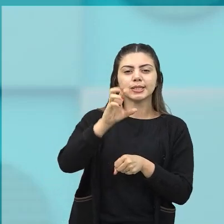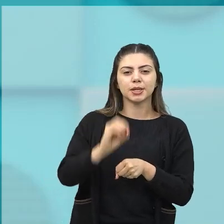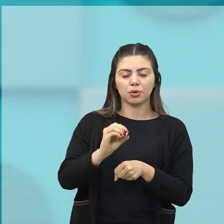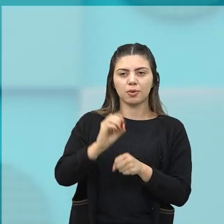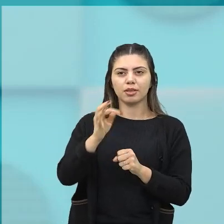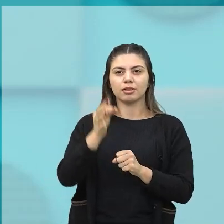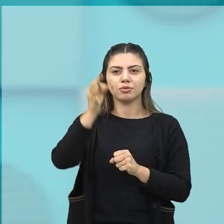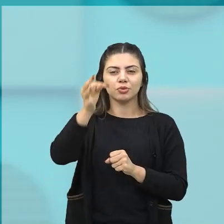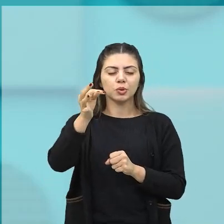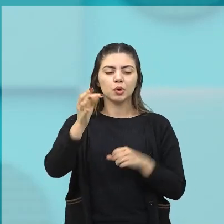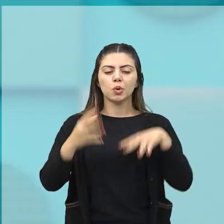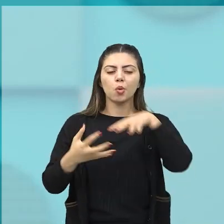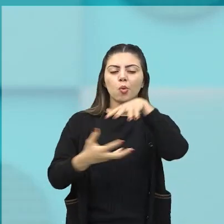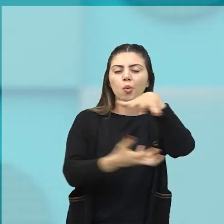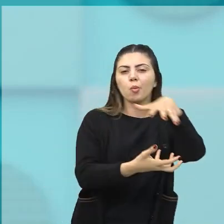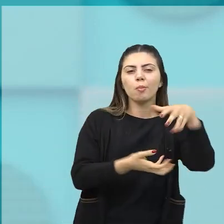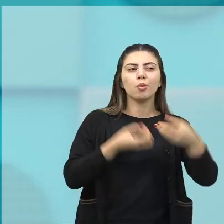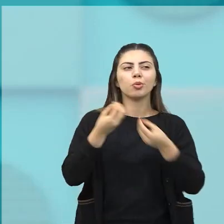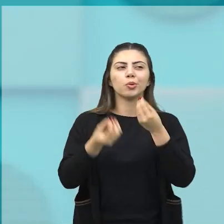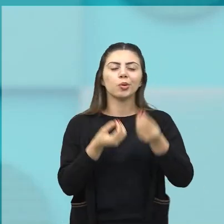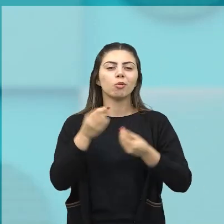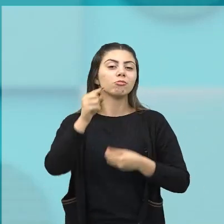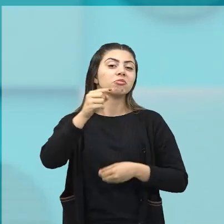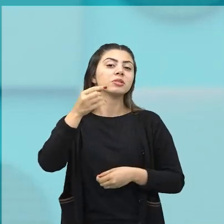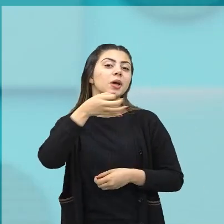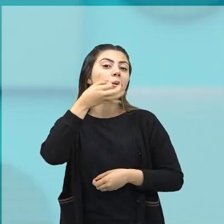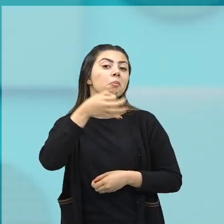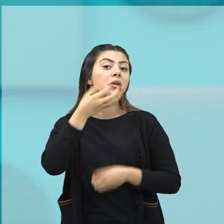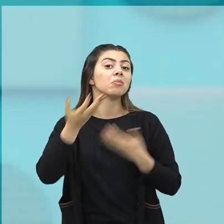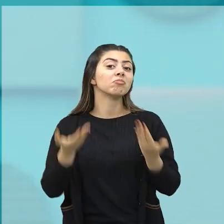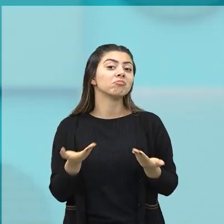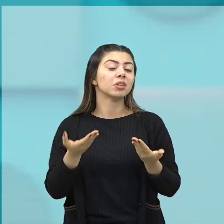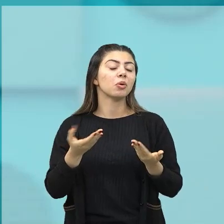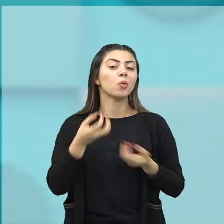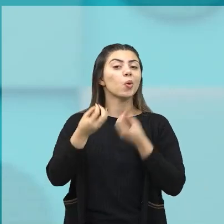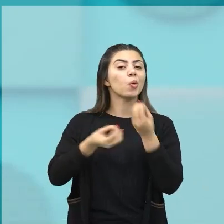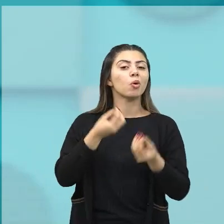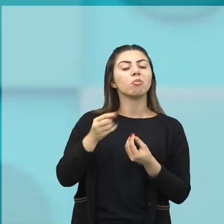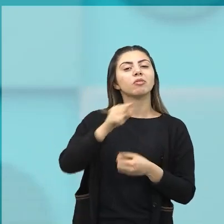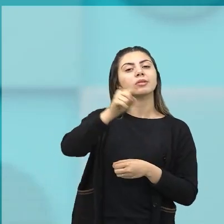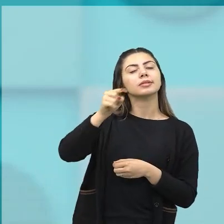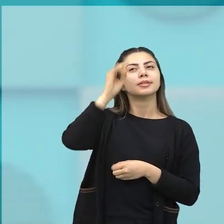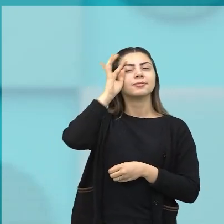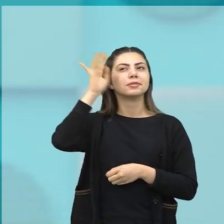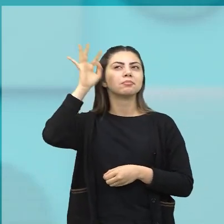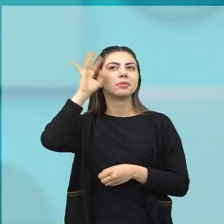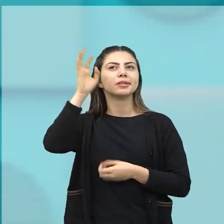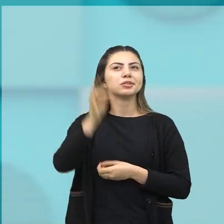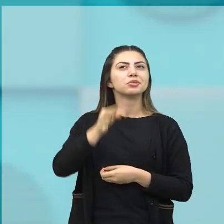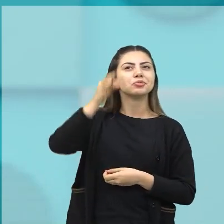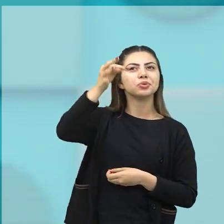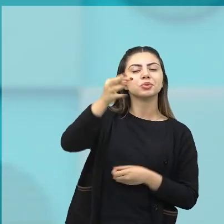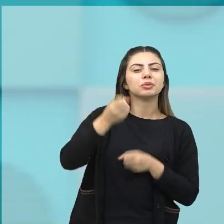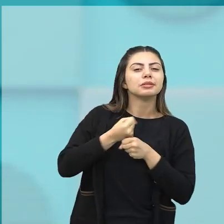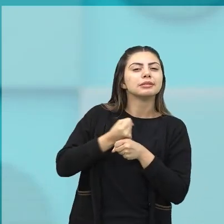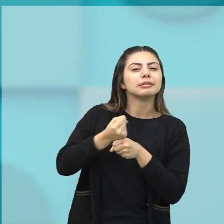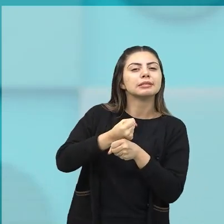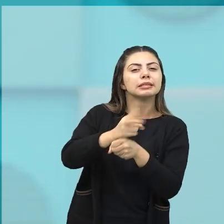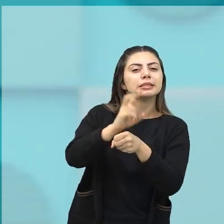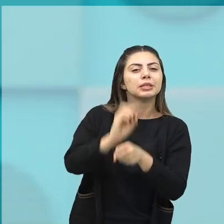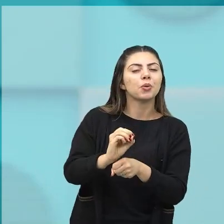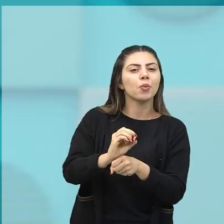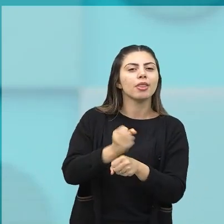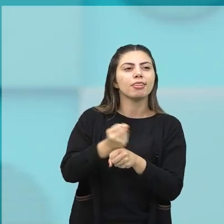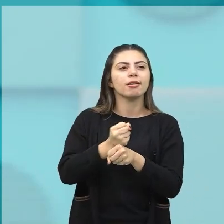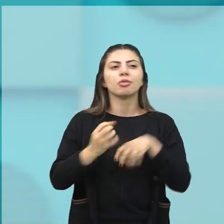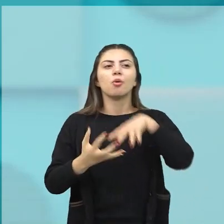né? Como vai ser visualmente o mundo? Daqui a 50 anos, como é que você imagina que o mundo será,